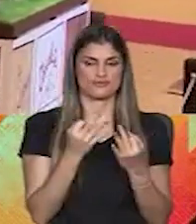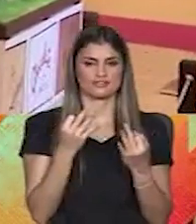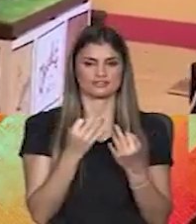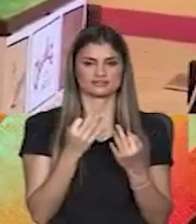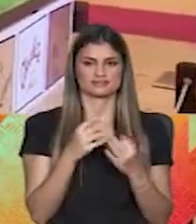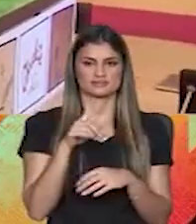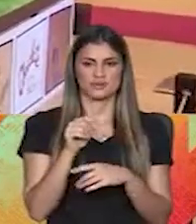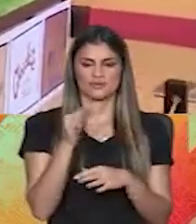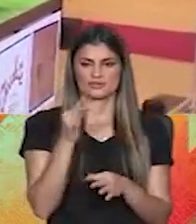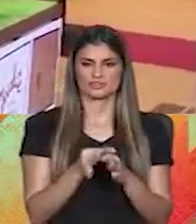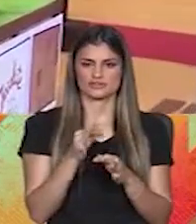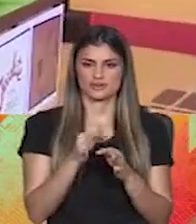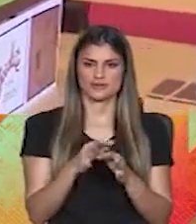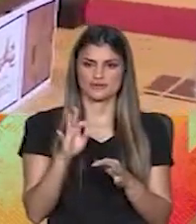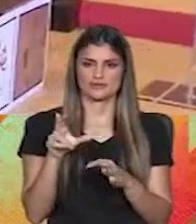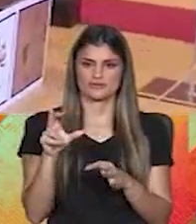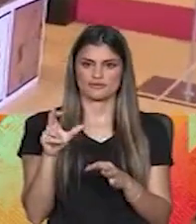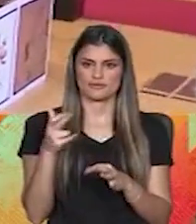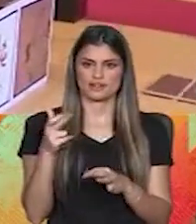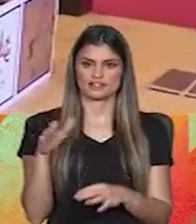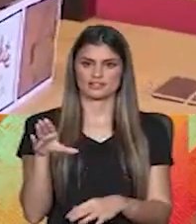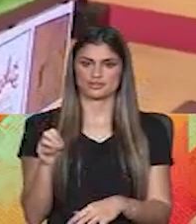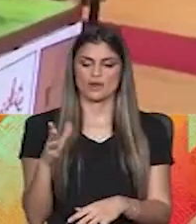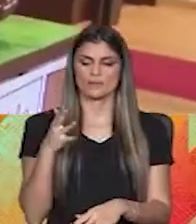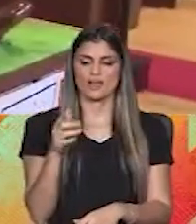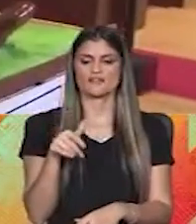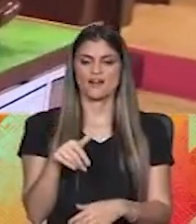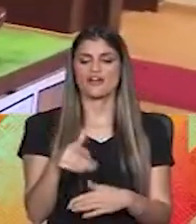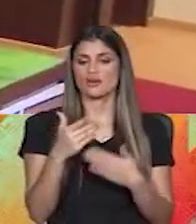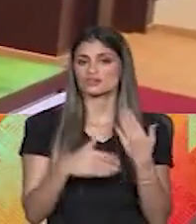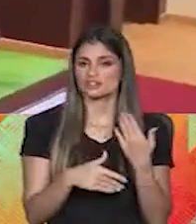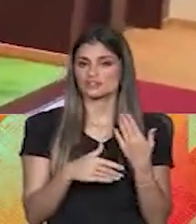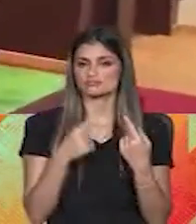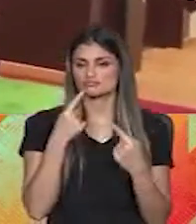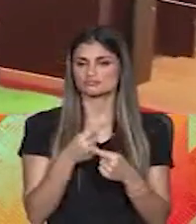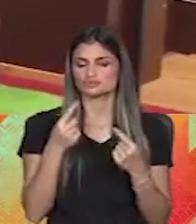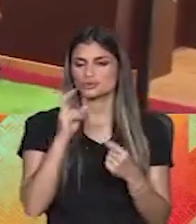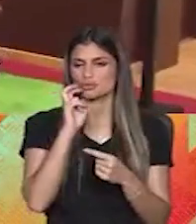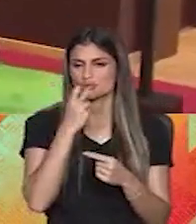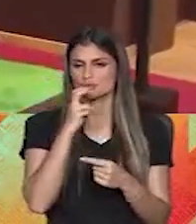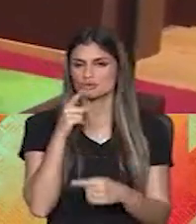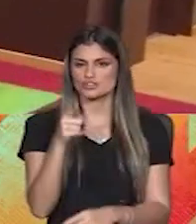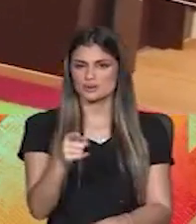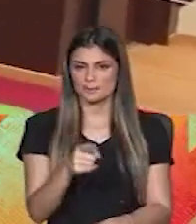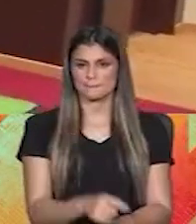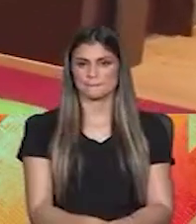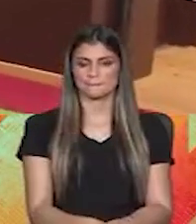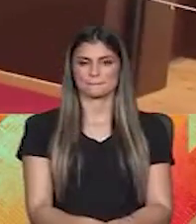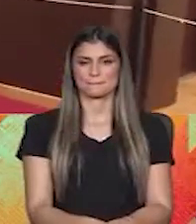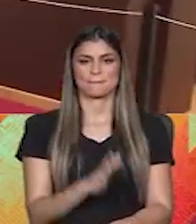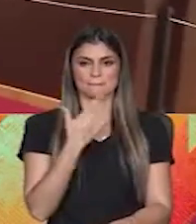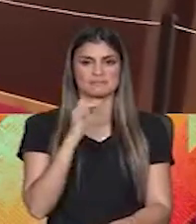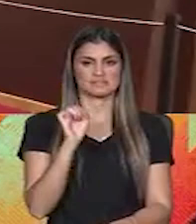o curador também deste festival Francisco ciopa amanhã vai acontecer aí um um jogo muito curioso consigo não é vai parece